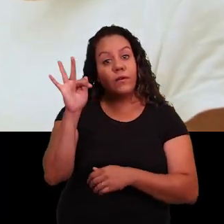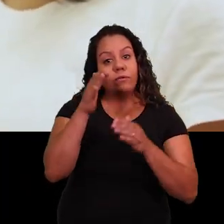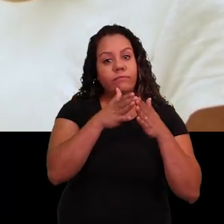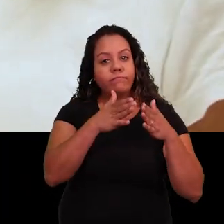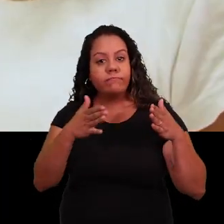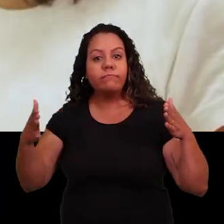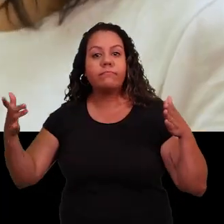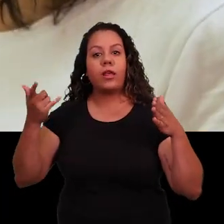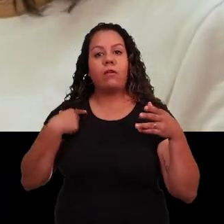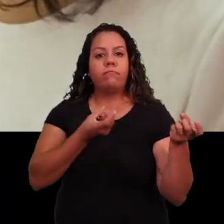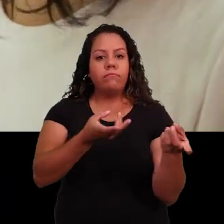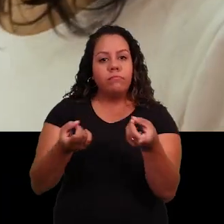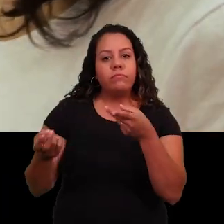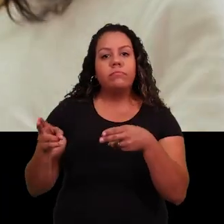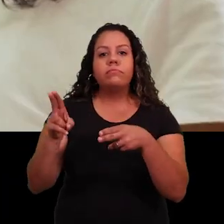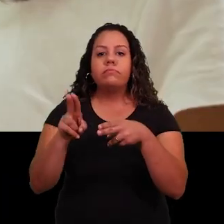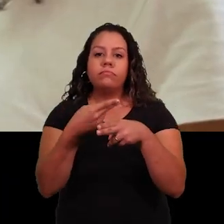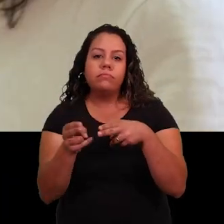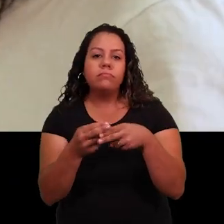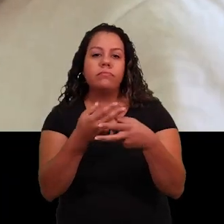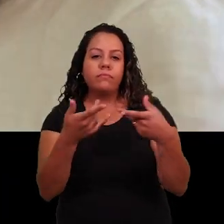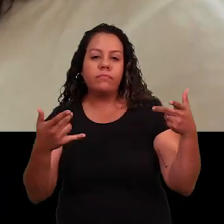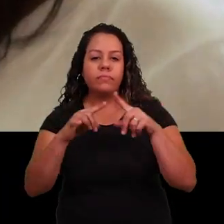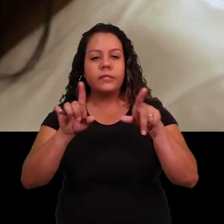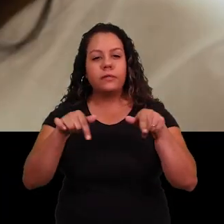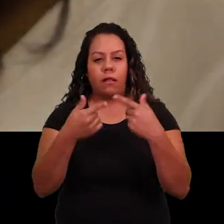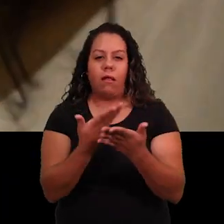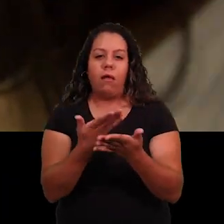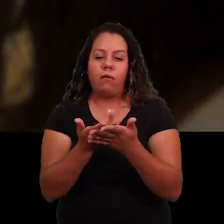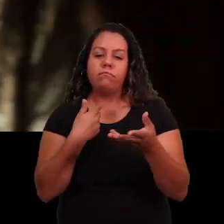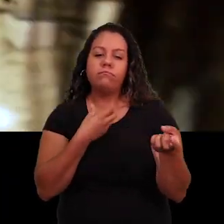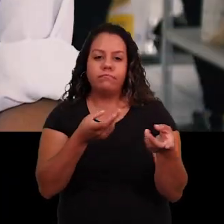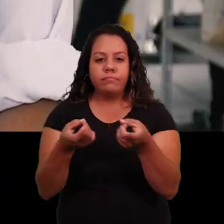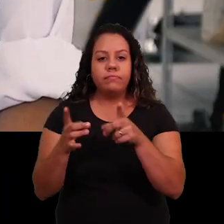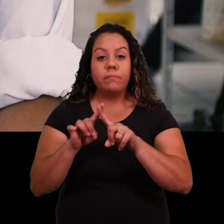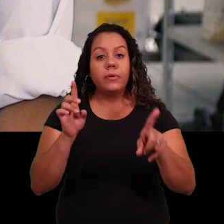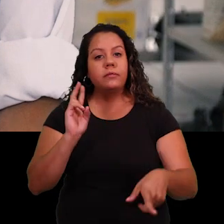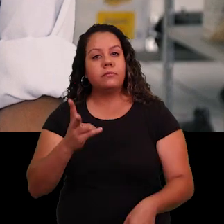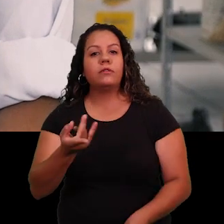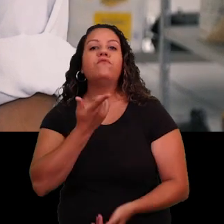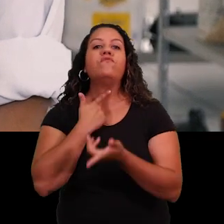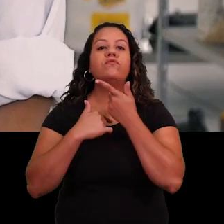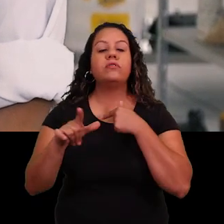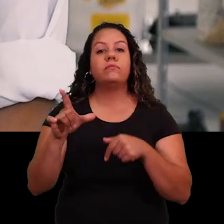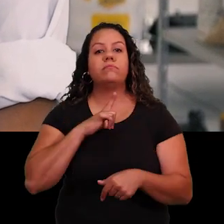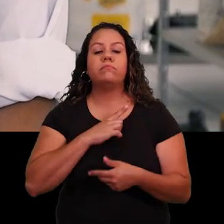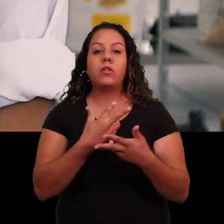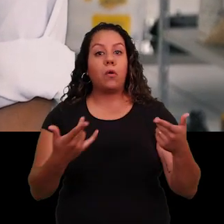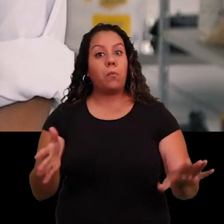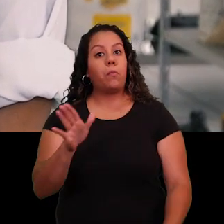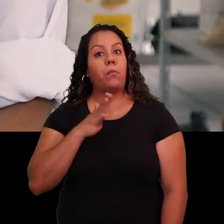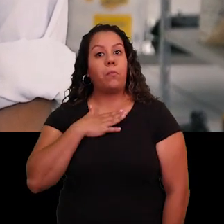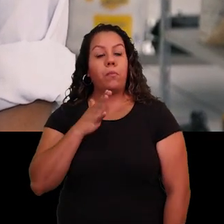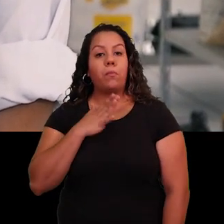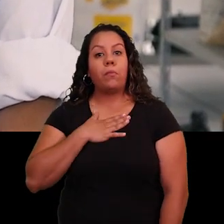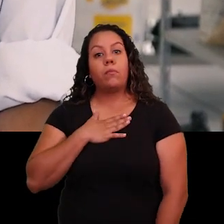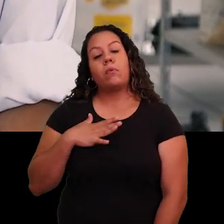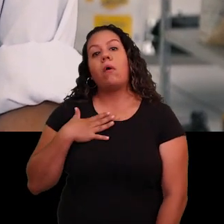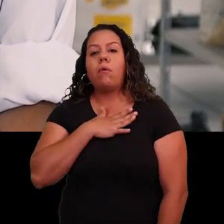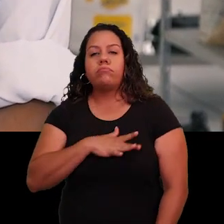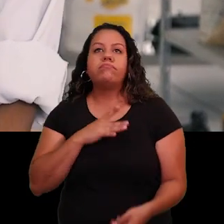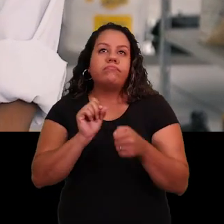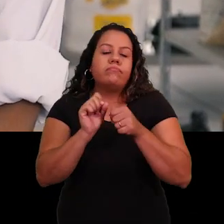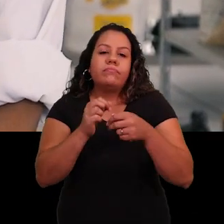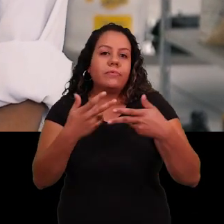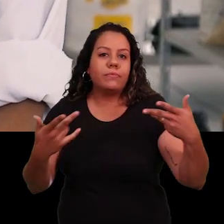Eu vendia bombom, vendia brigadeiro assim na sala de aula, mas sempre tive a vontade de ter algo meu, né? Algo que eu gostasse de fazer e